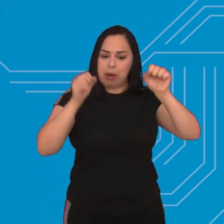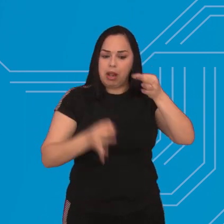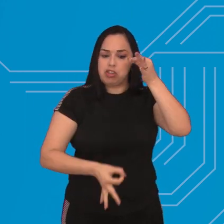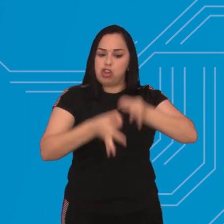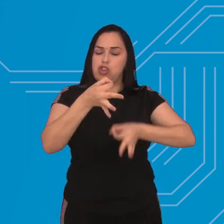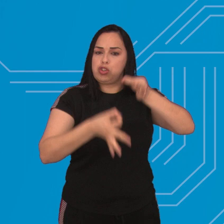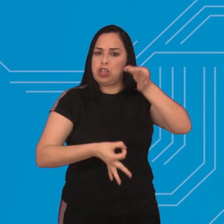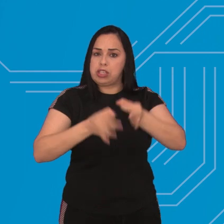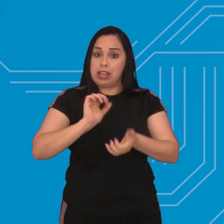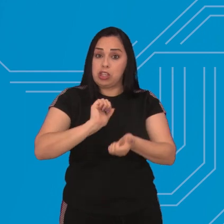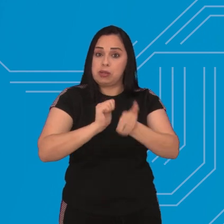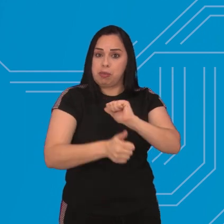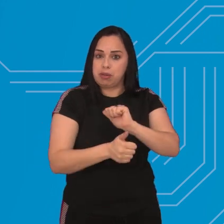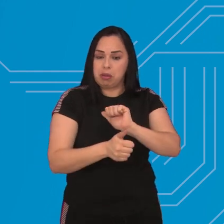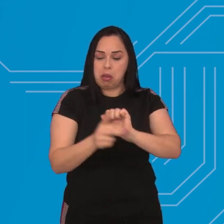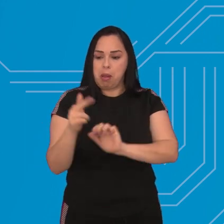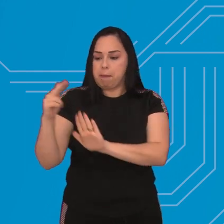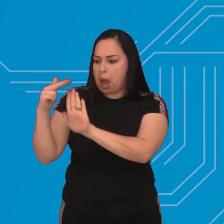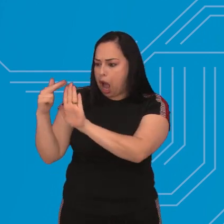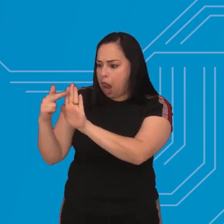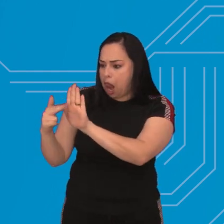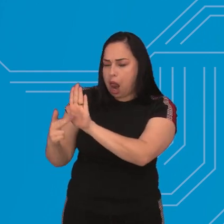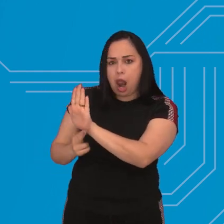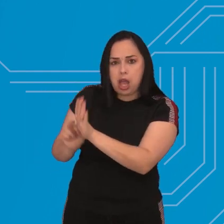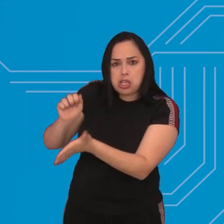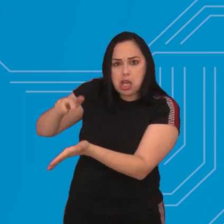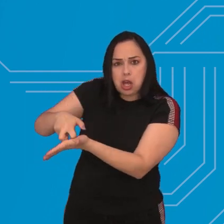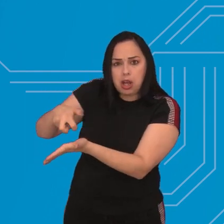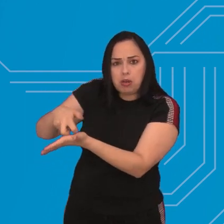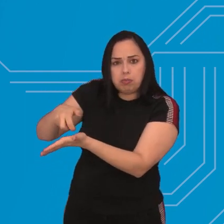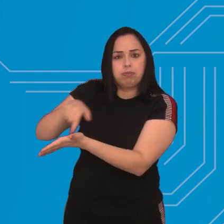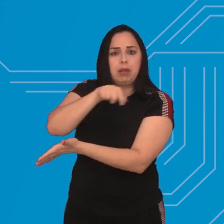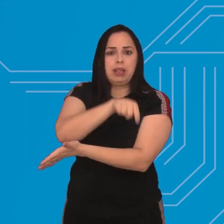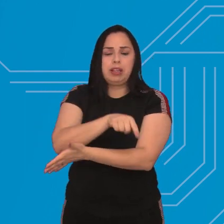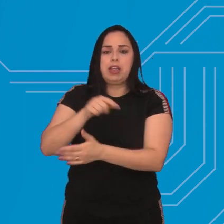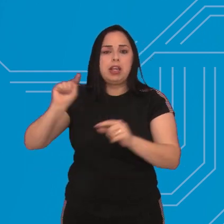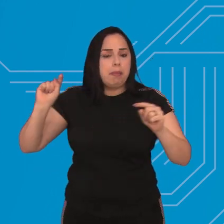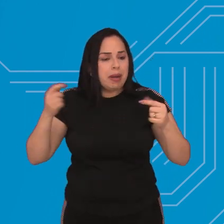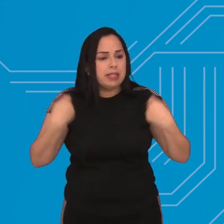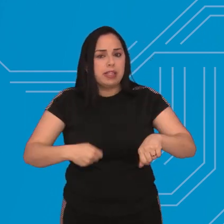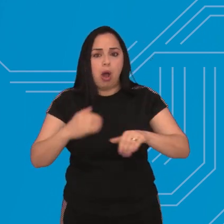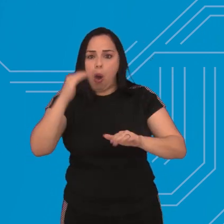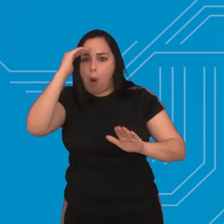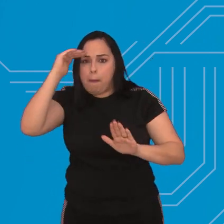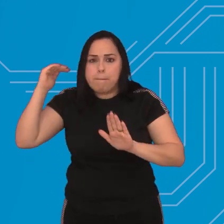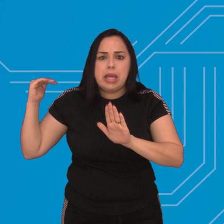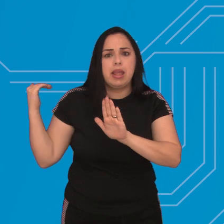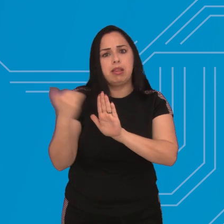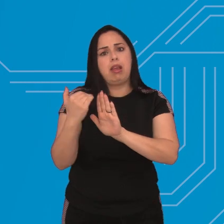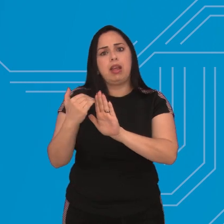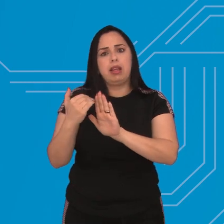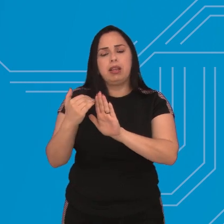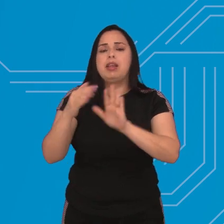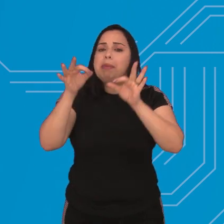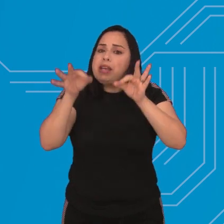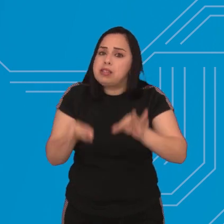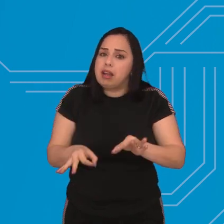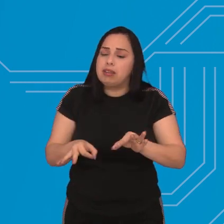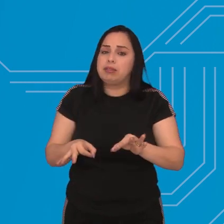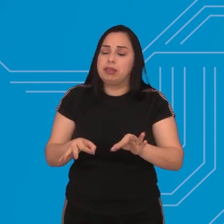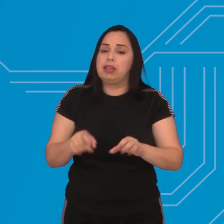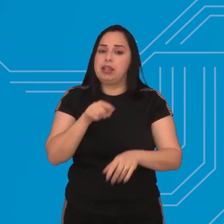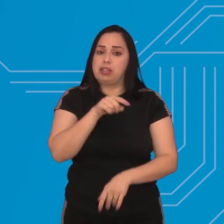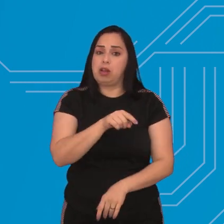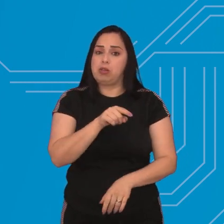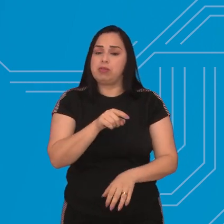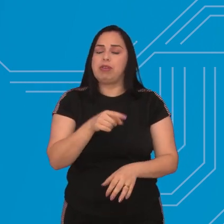desportivo. A ideia é garantir que as regras e sentenças deliberadas nos jogos possam ser cumpridas com um resultado justo.